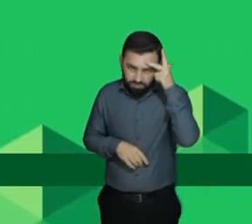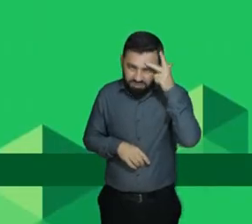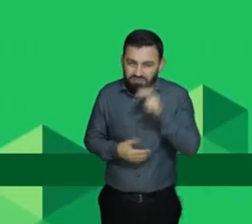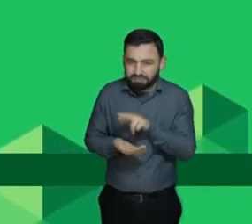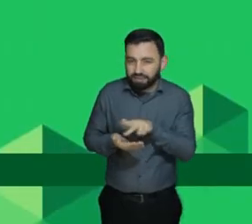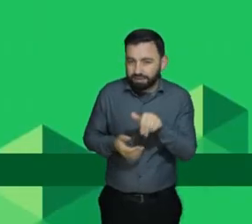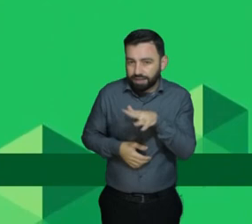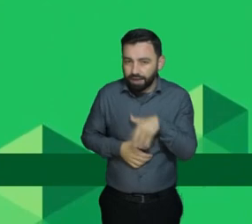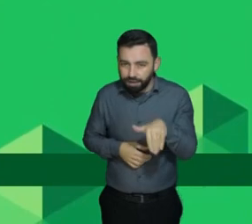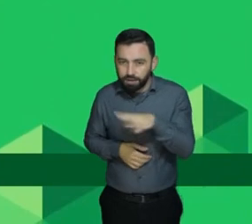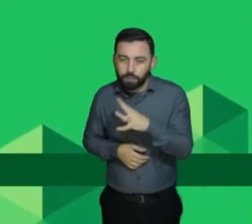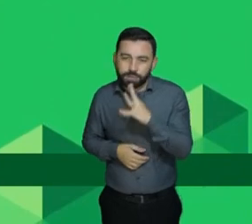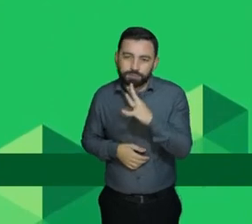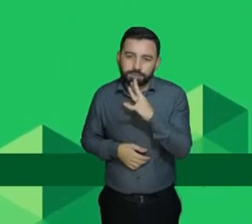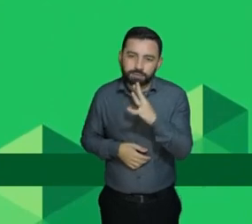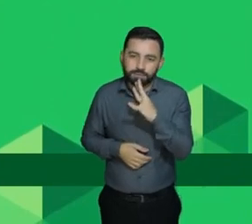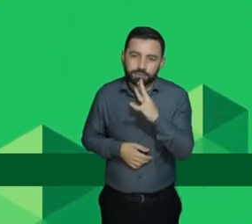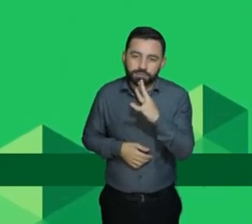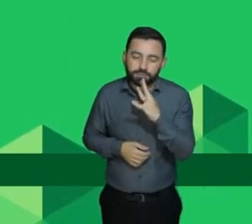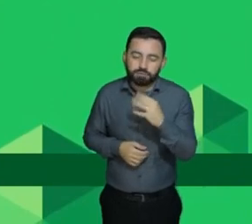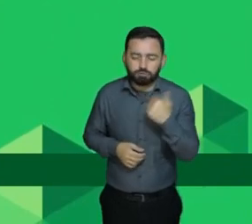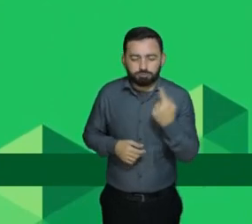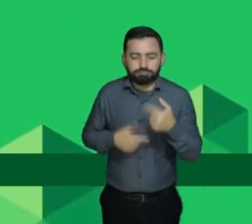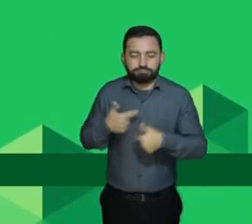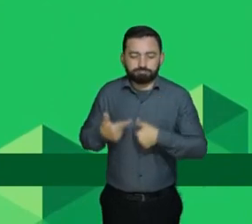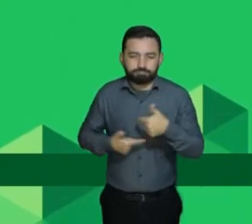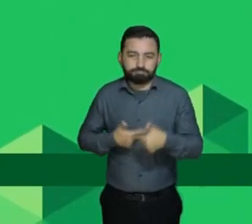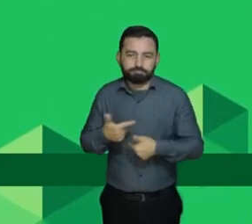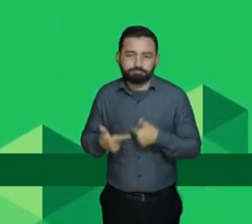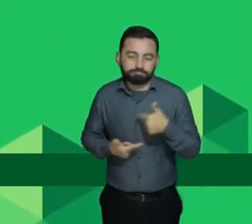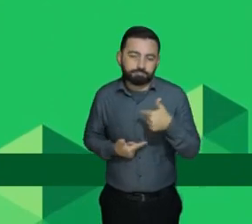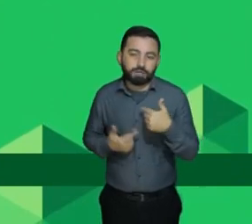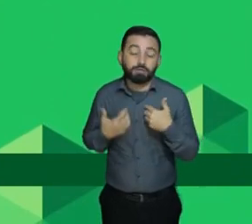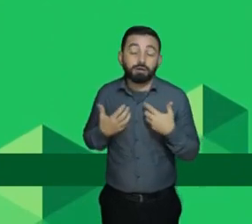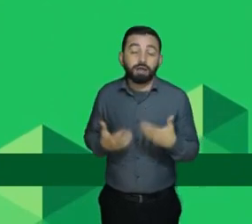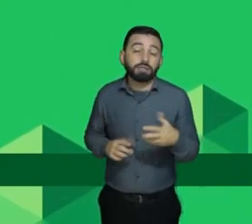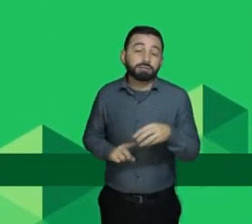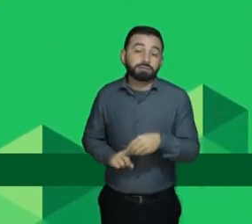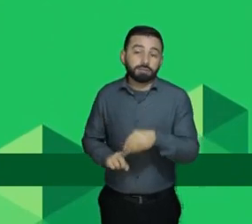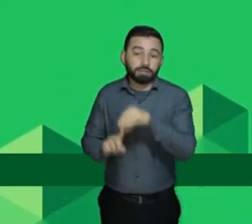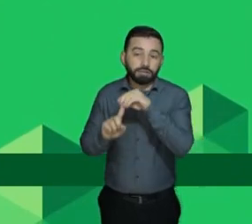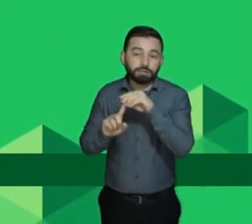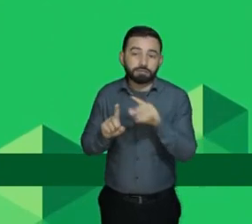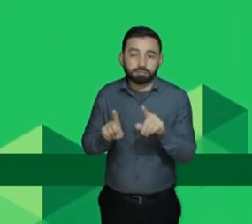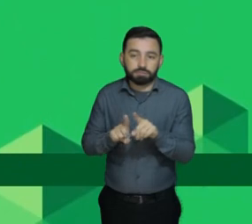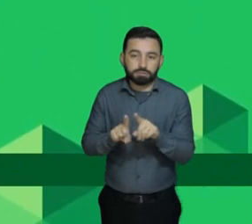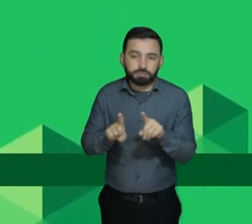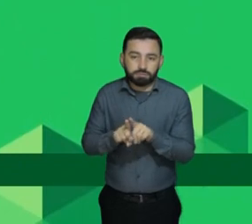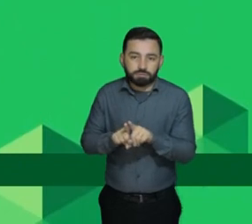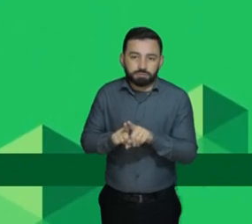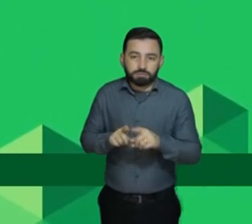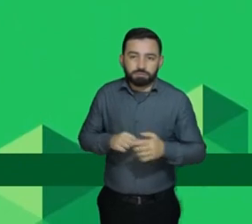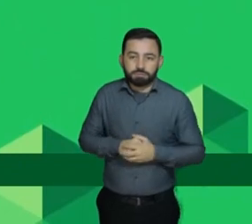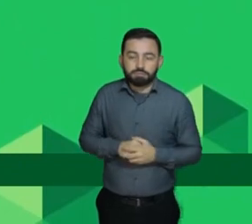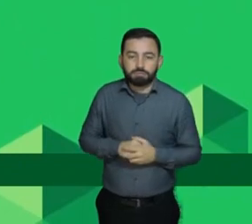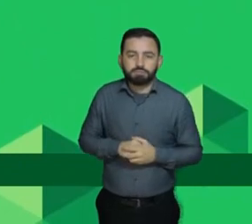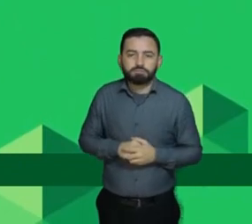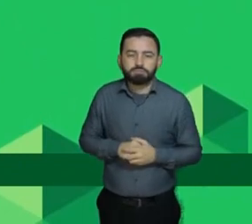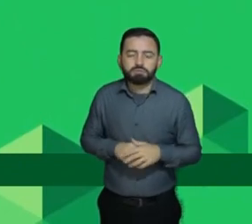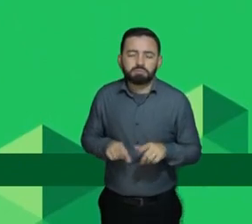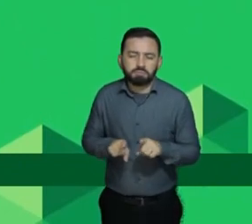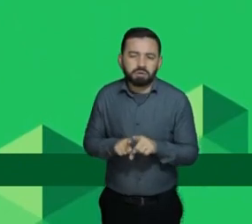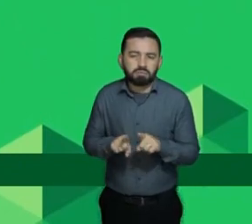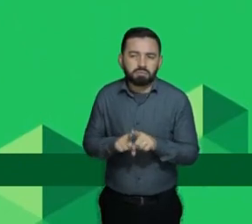de conhecimento onde atuamos. E quero aqui destacar que pode-se